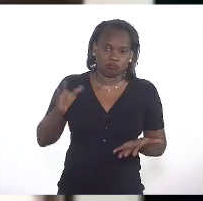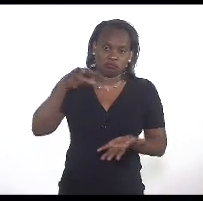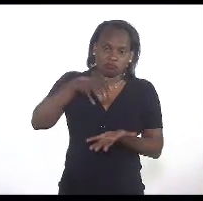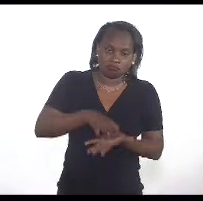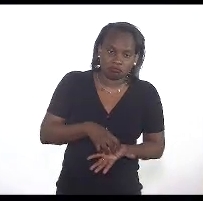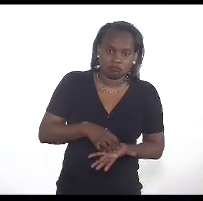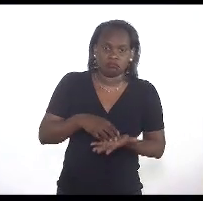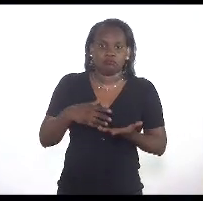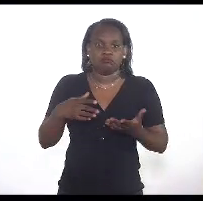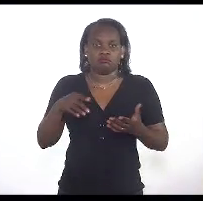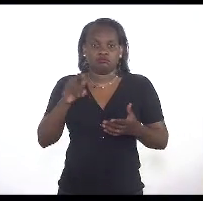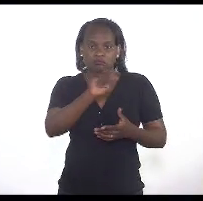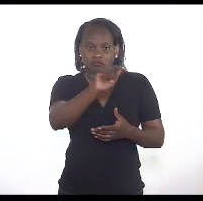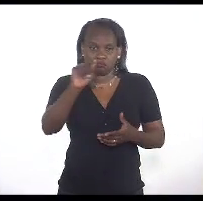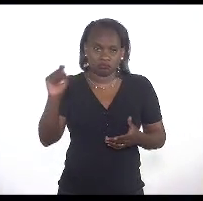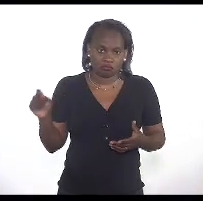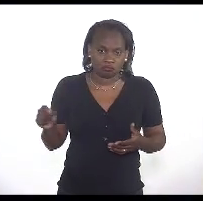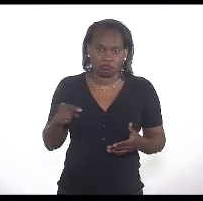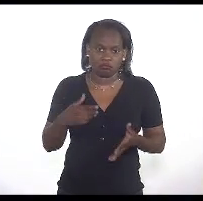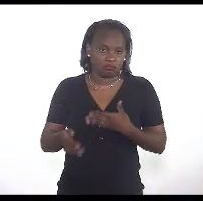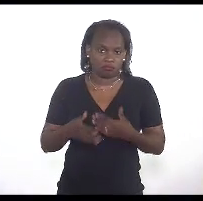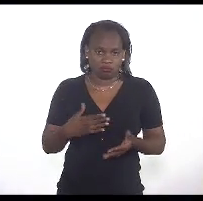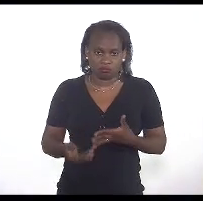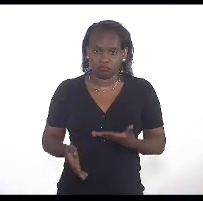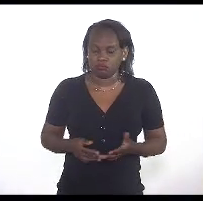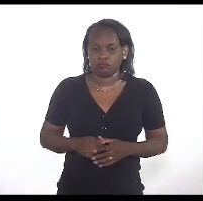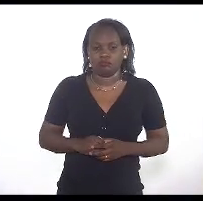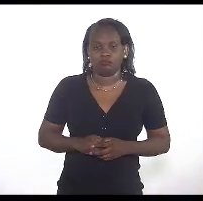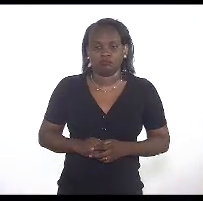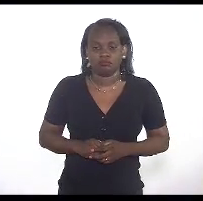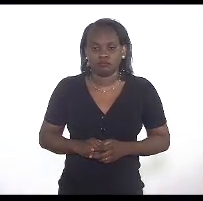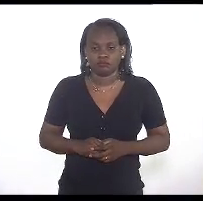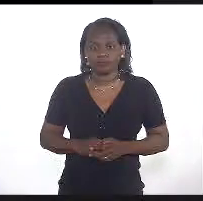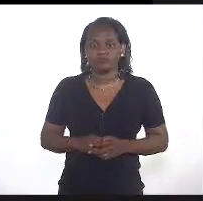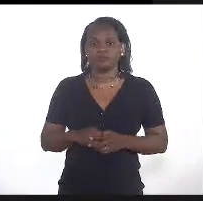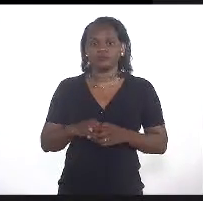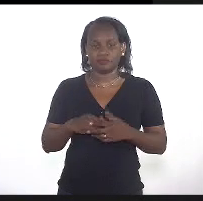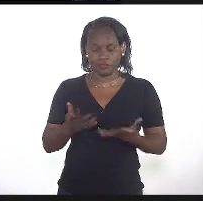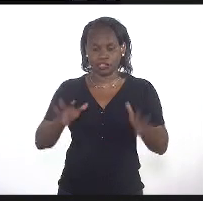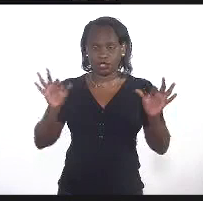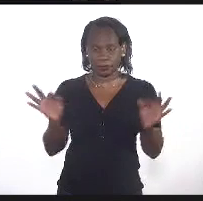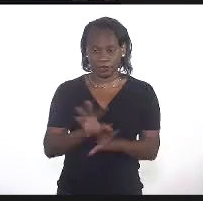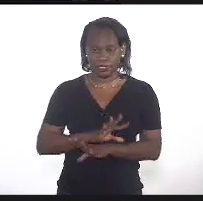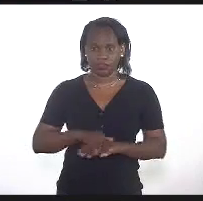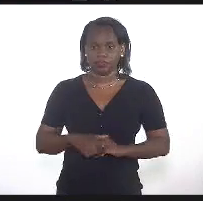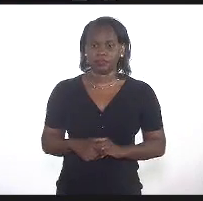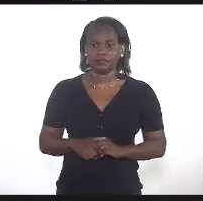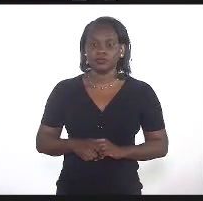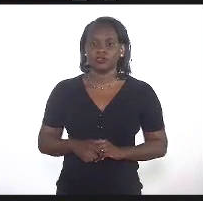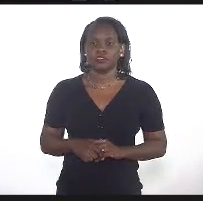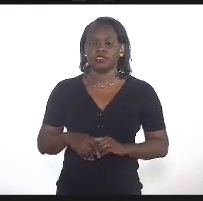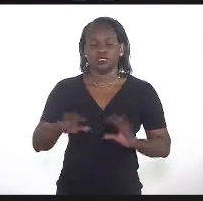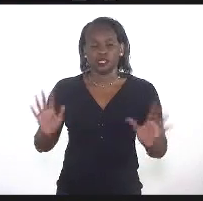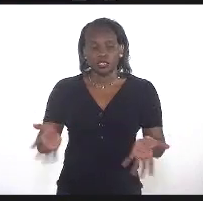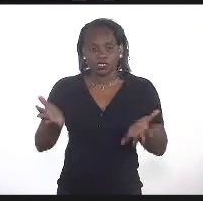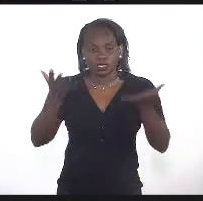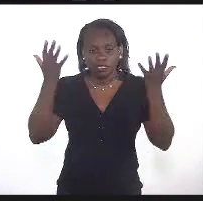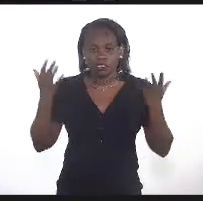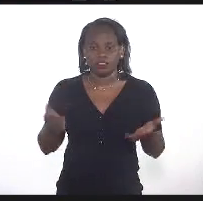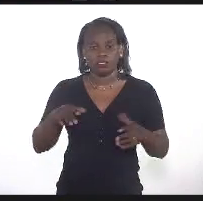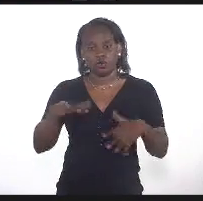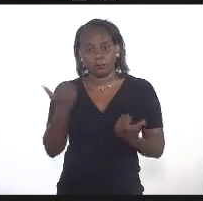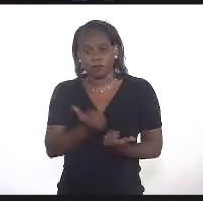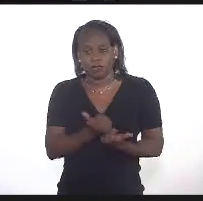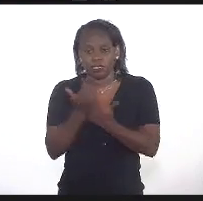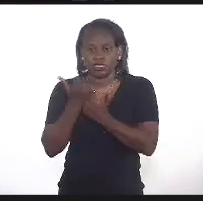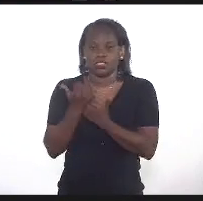e nos distritos, igualmente, para pontos de cultura. Estou concluindo, senhor presidente. Estimular ou